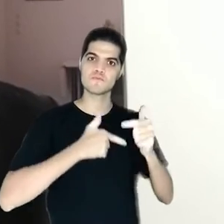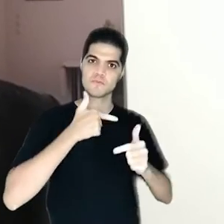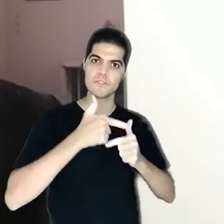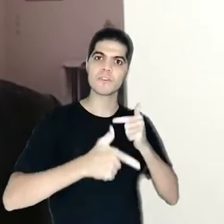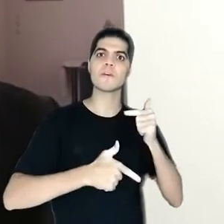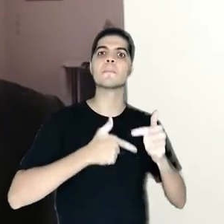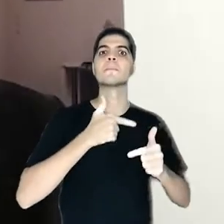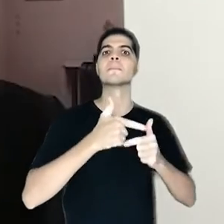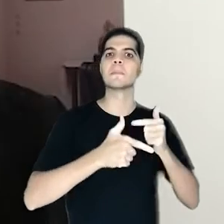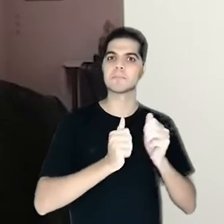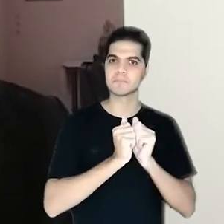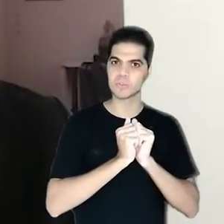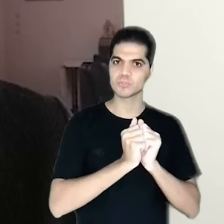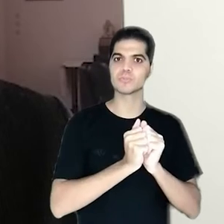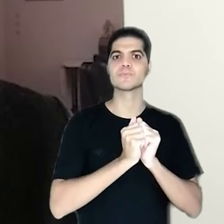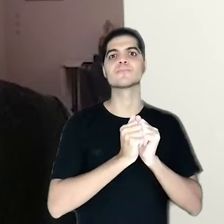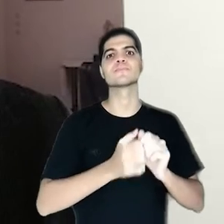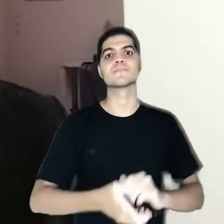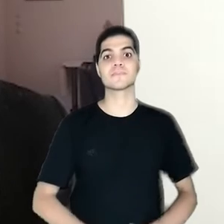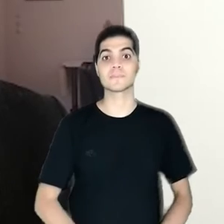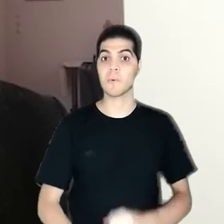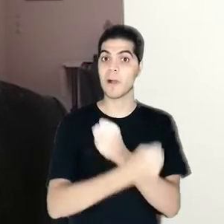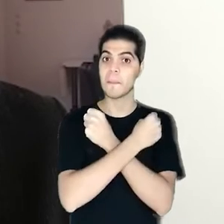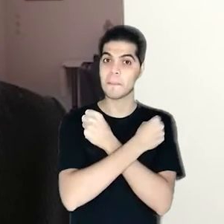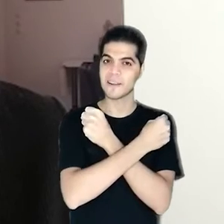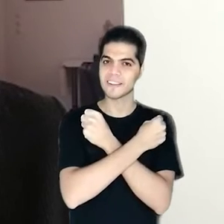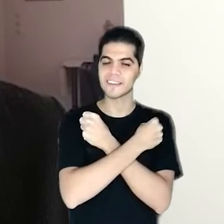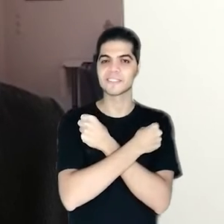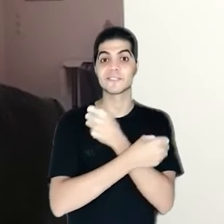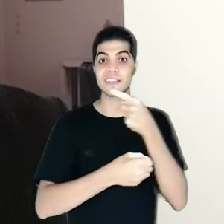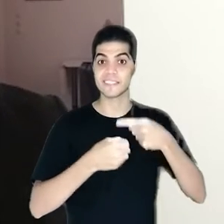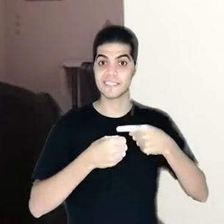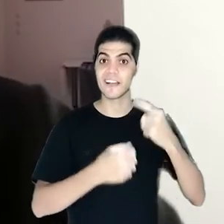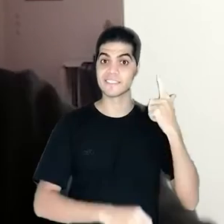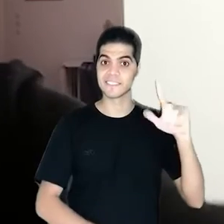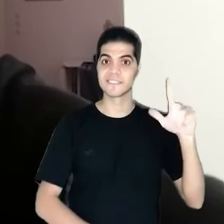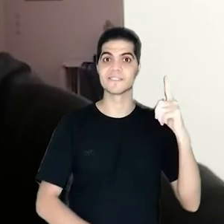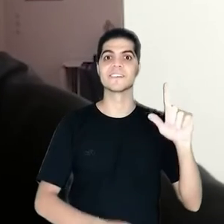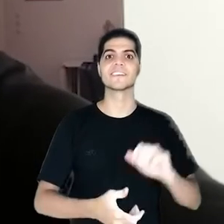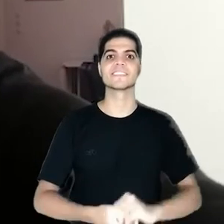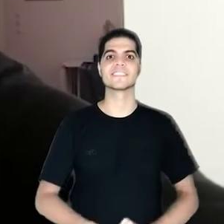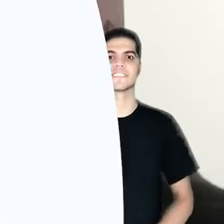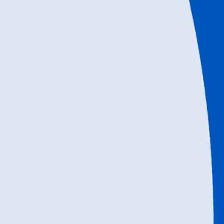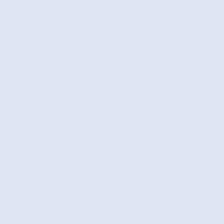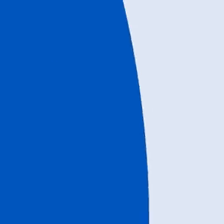em conjunto uns com os outros. Um abraço grande aqui de Lisboa.